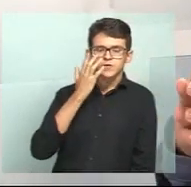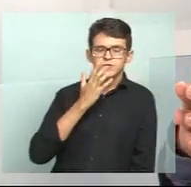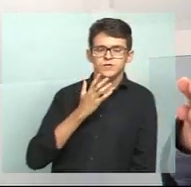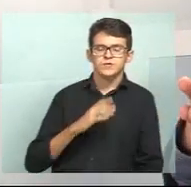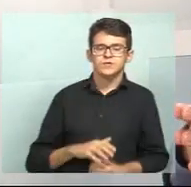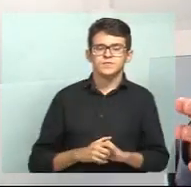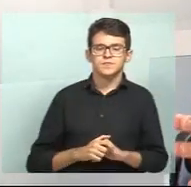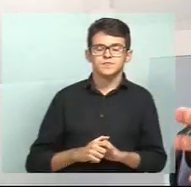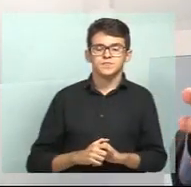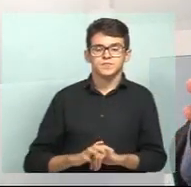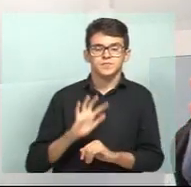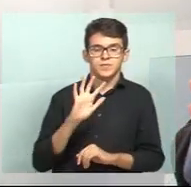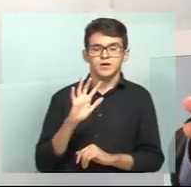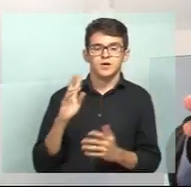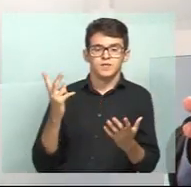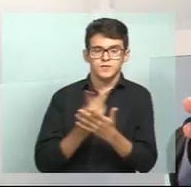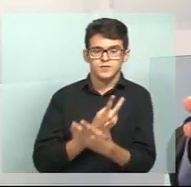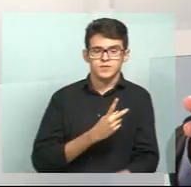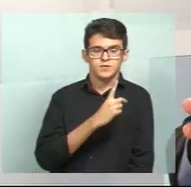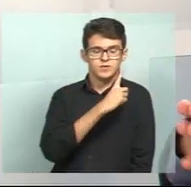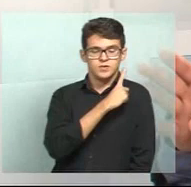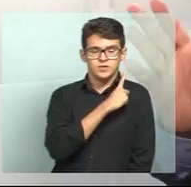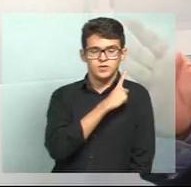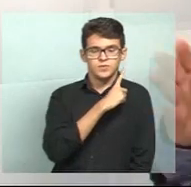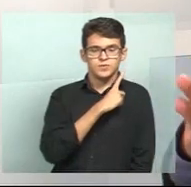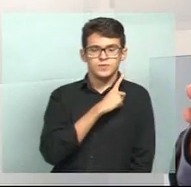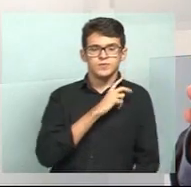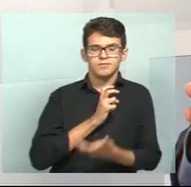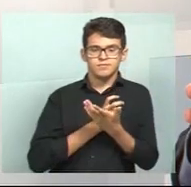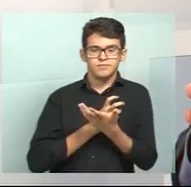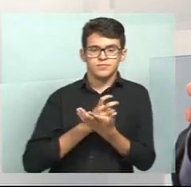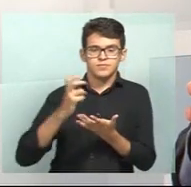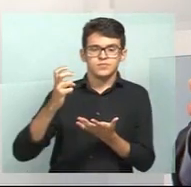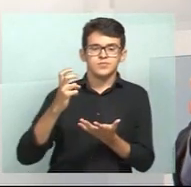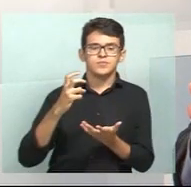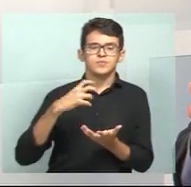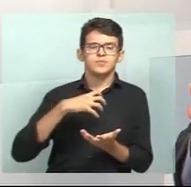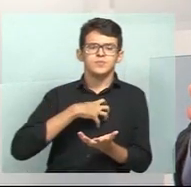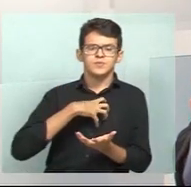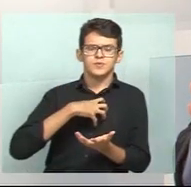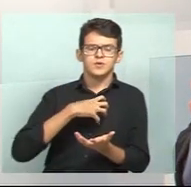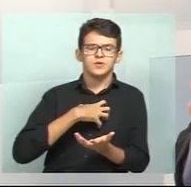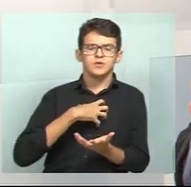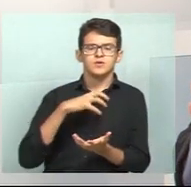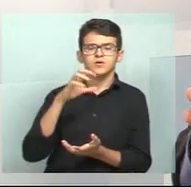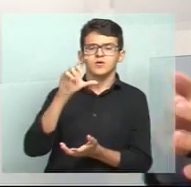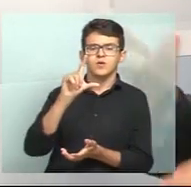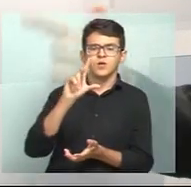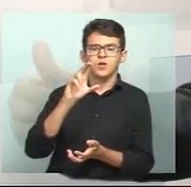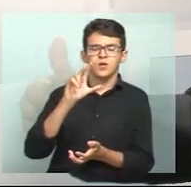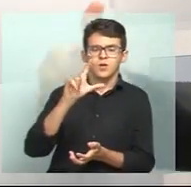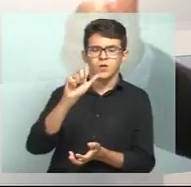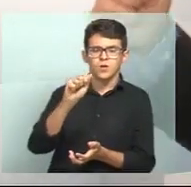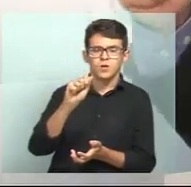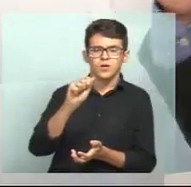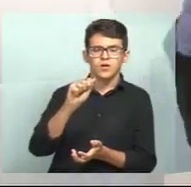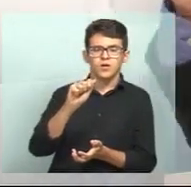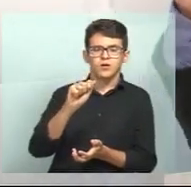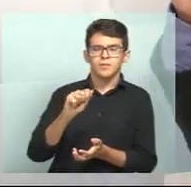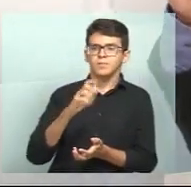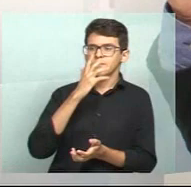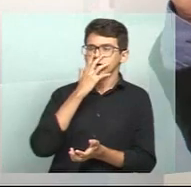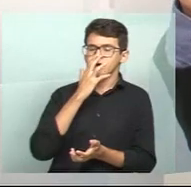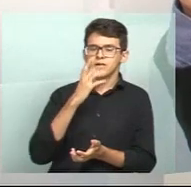da queda de Dilma Rousseff, em 2016, você nota que o Lula, literalmente, fica mais